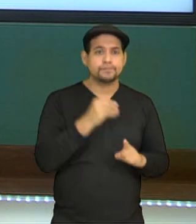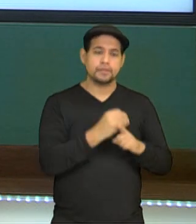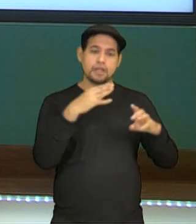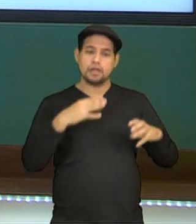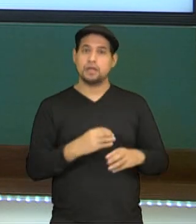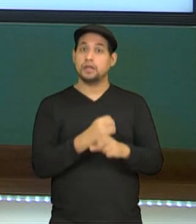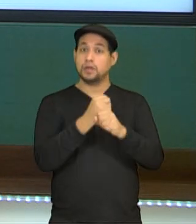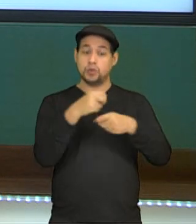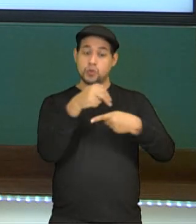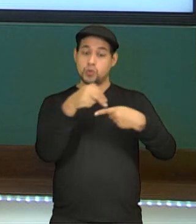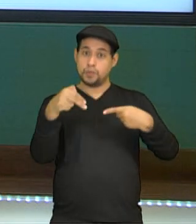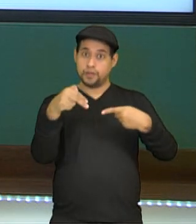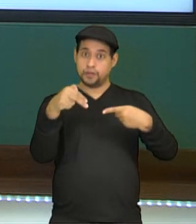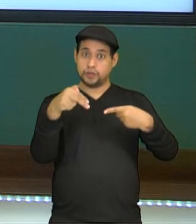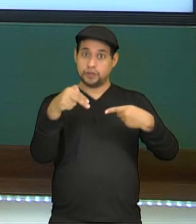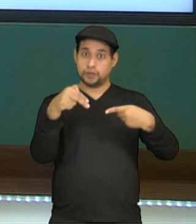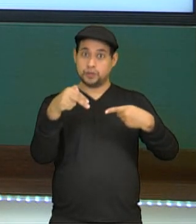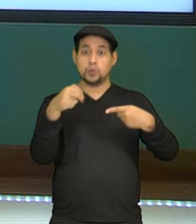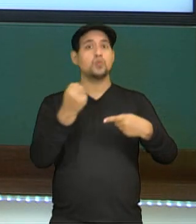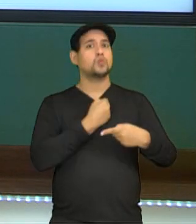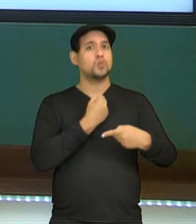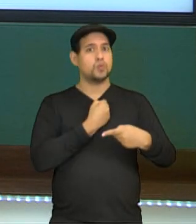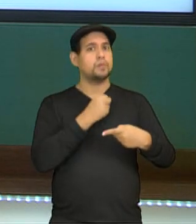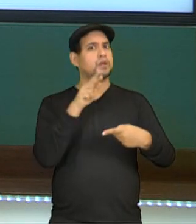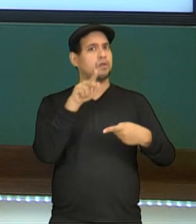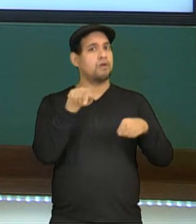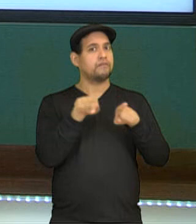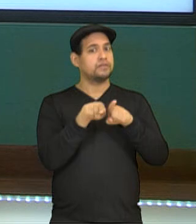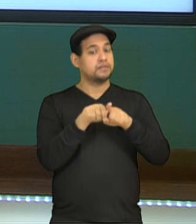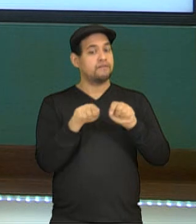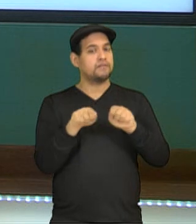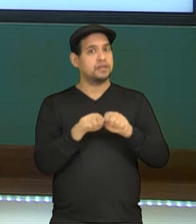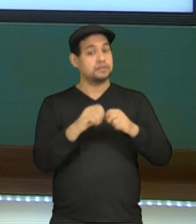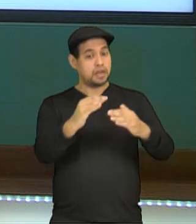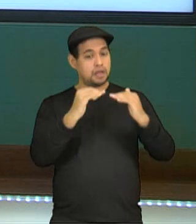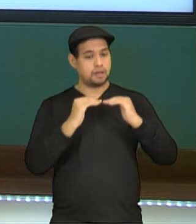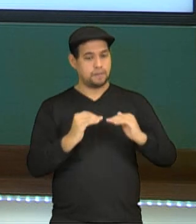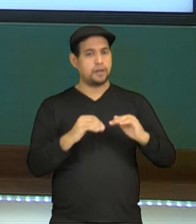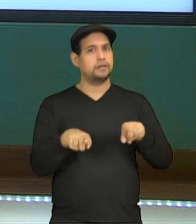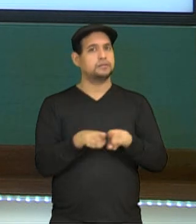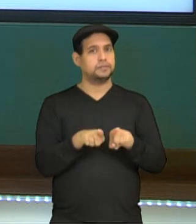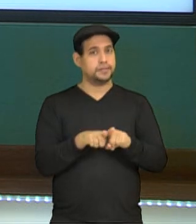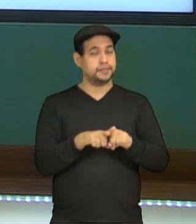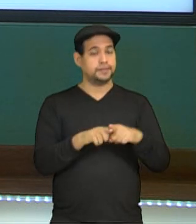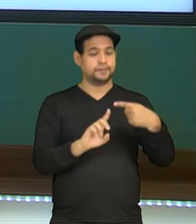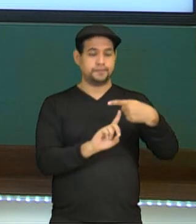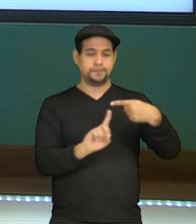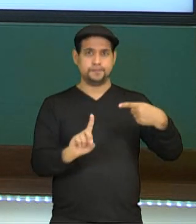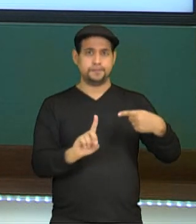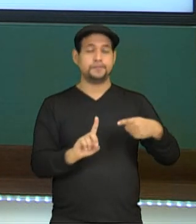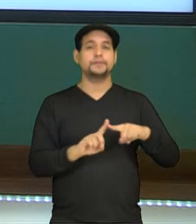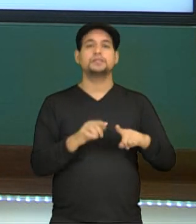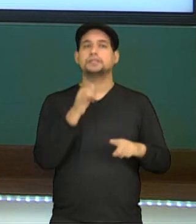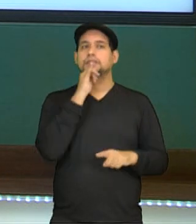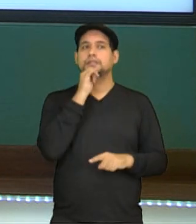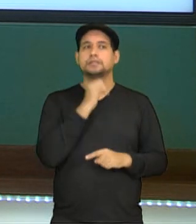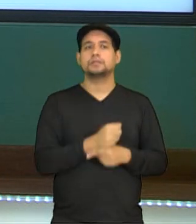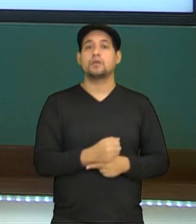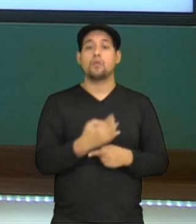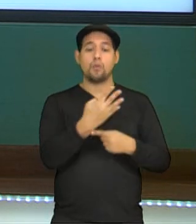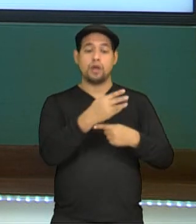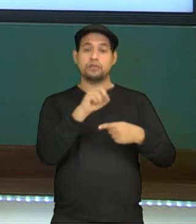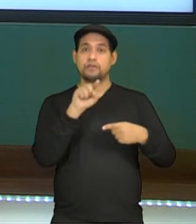multiplicar o numerador pelo mesmo número que você multiplicou lá embaixo, o denominador. Então multipliquei